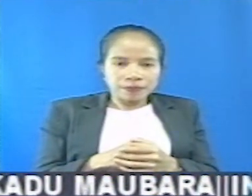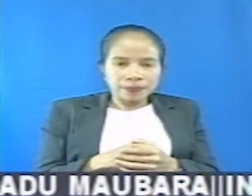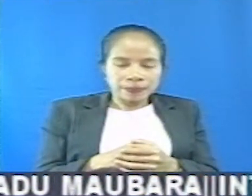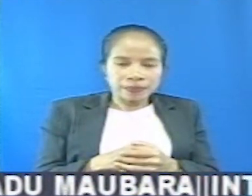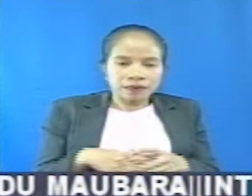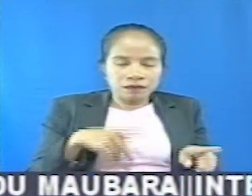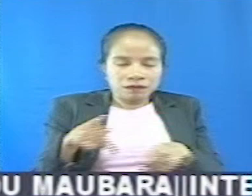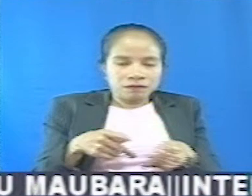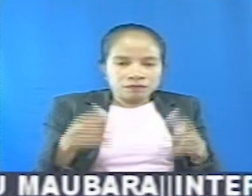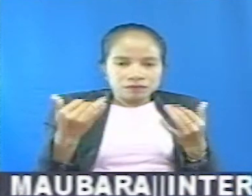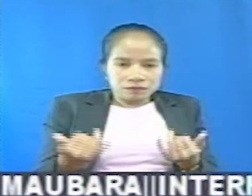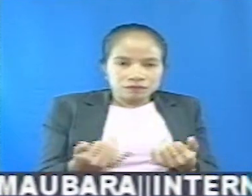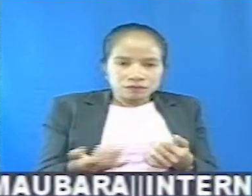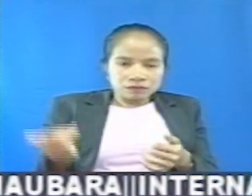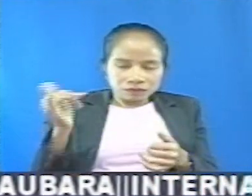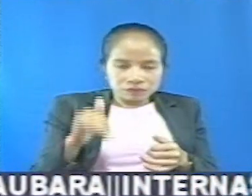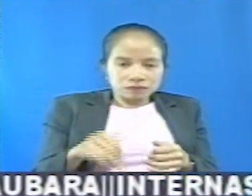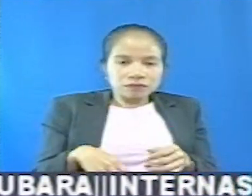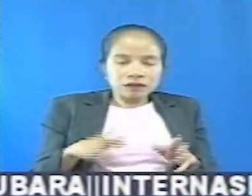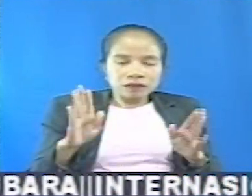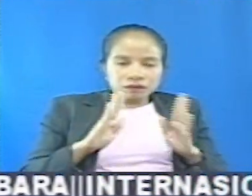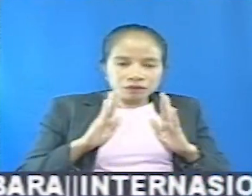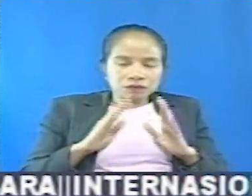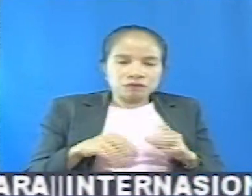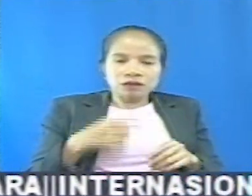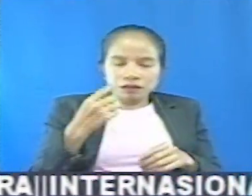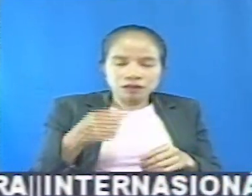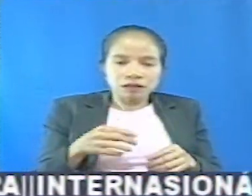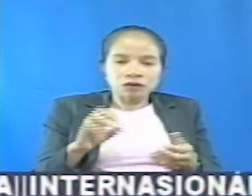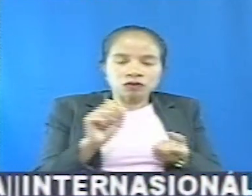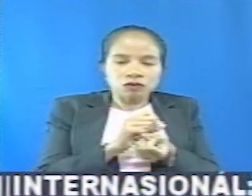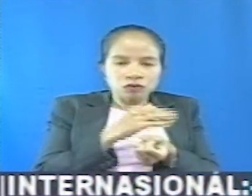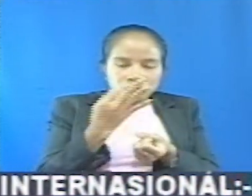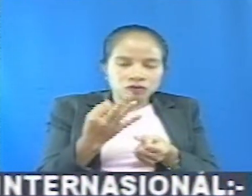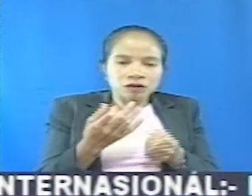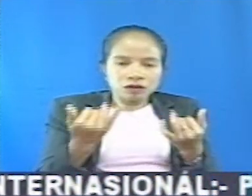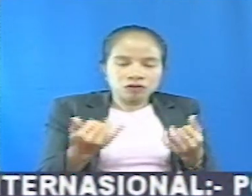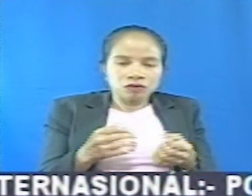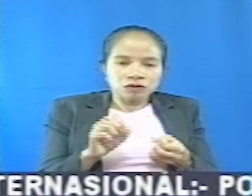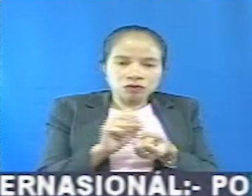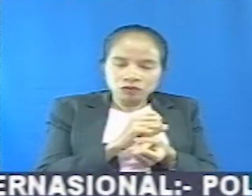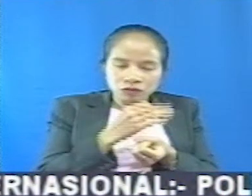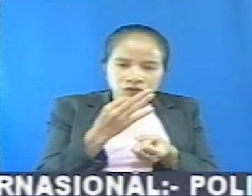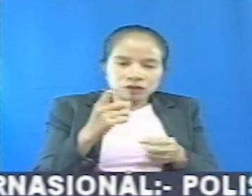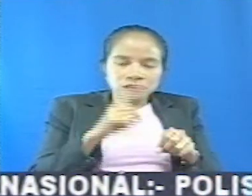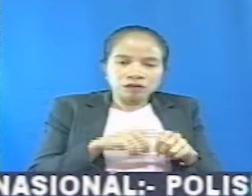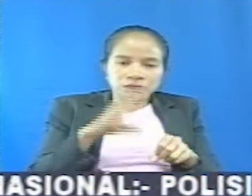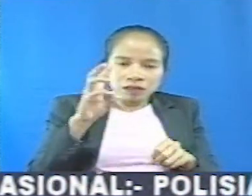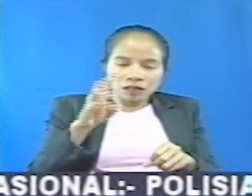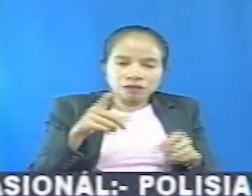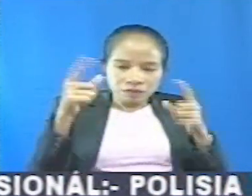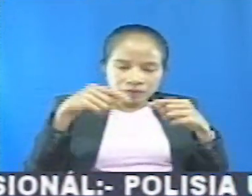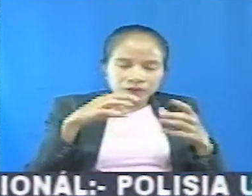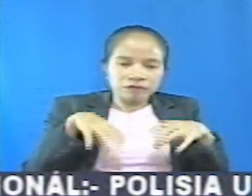Ema agora ne, tira ma ma bot ma halurin ya corona. Agora tur corona nene ma agora tu kune ho balo amen tam tam mai